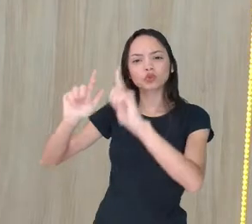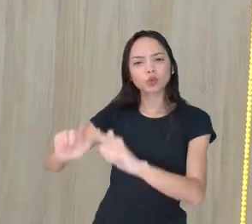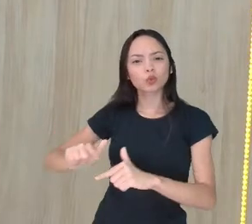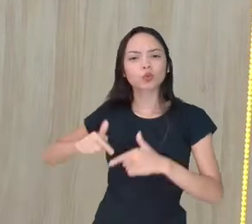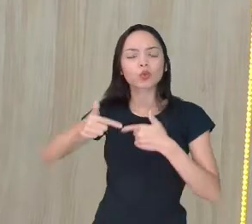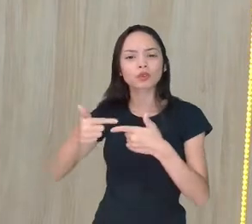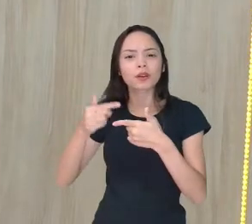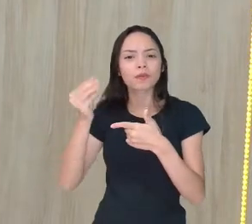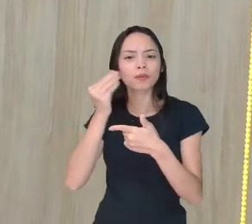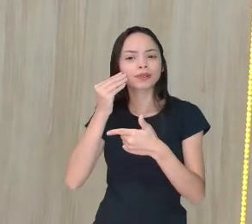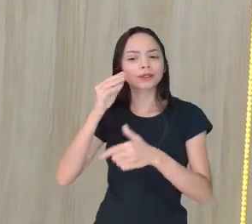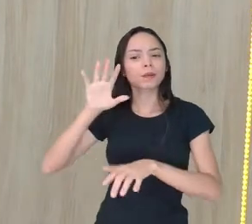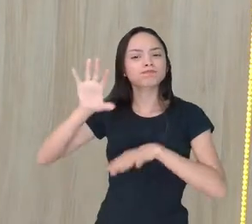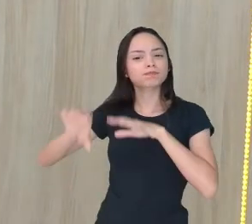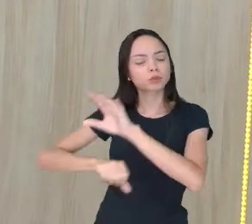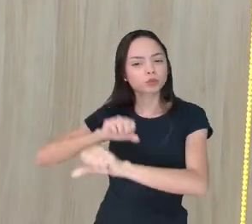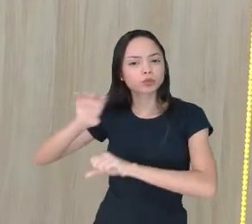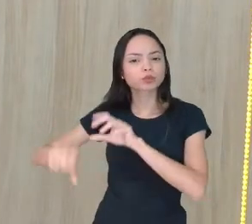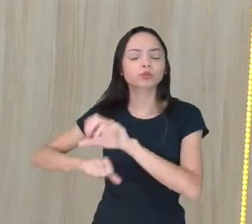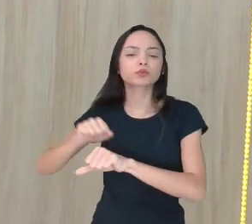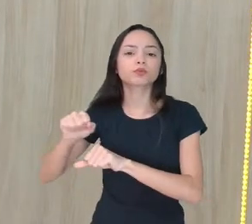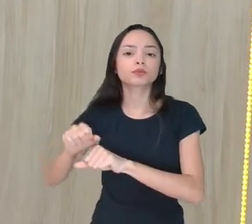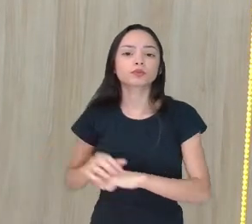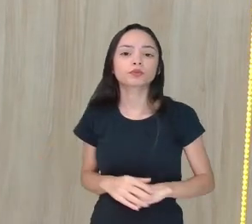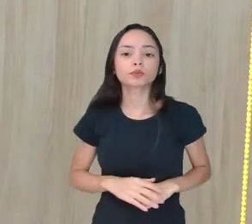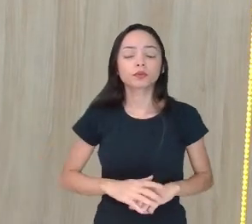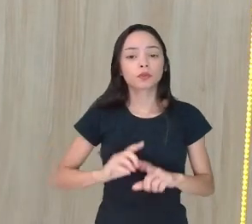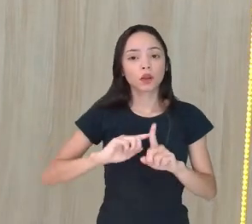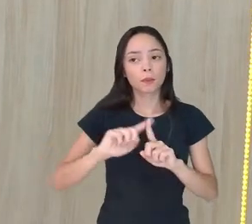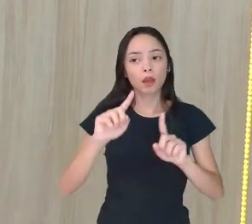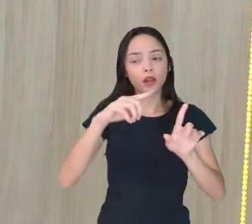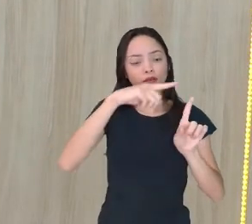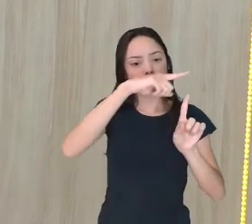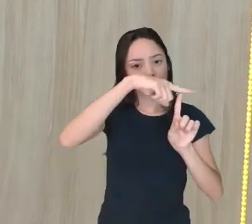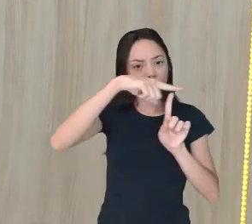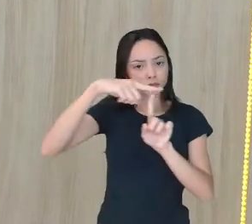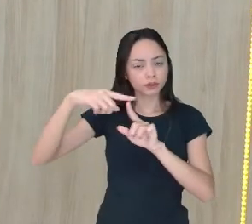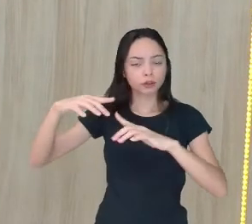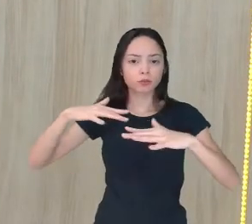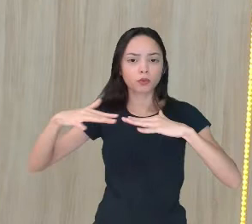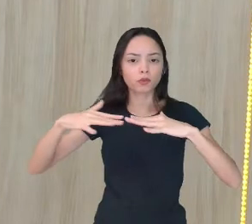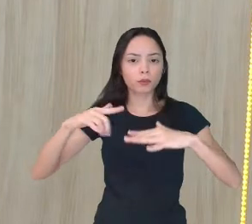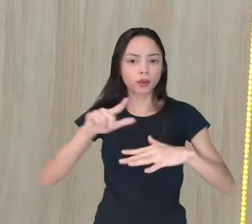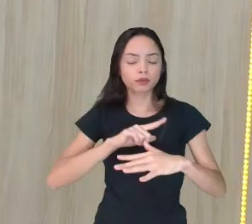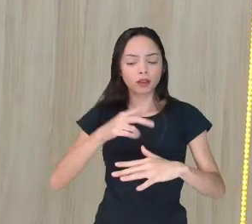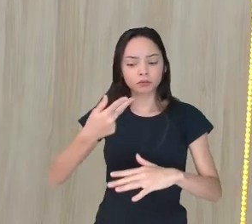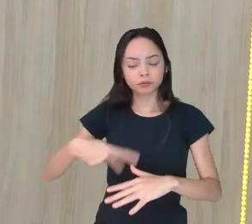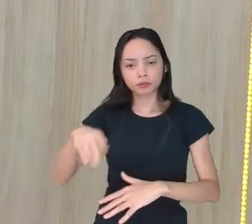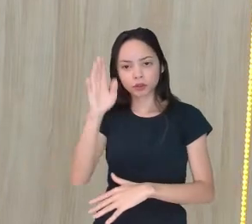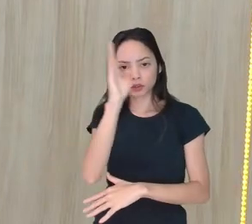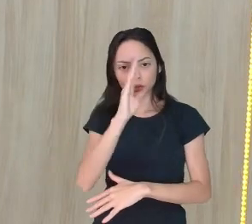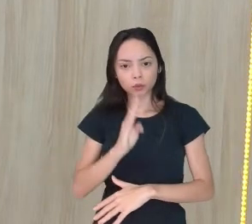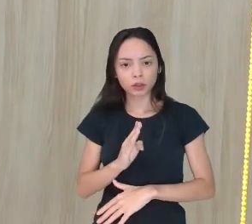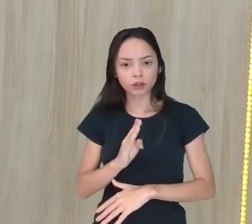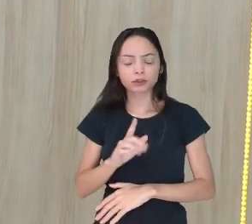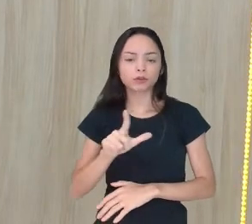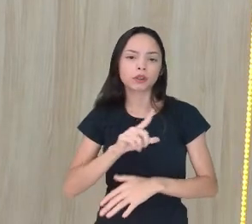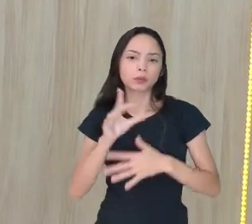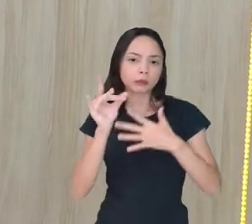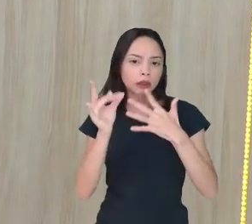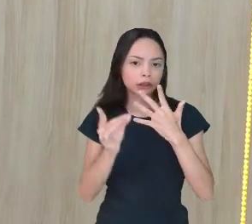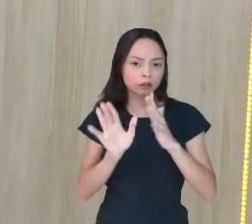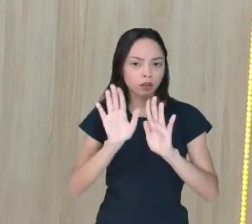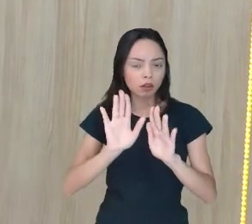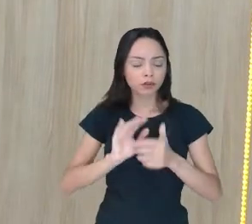atingir essas demandas, né? Mas vejam, dentre os tipos de movimentos que a gente possui aqui no Brasil, e um detalhe, só